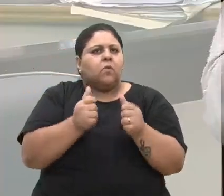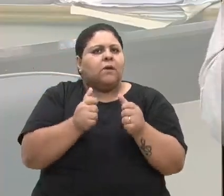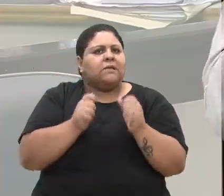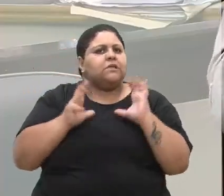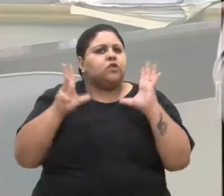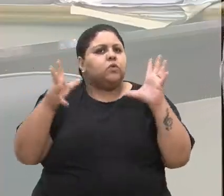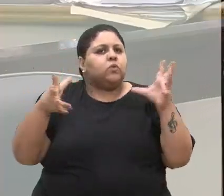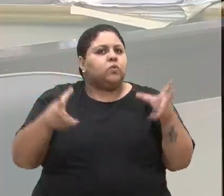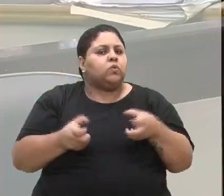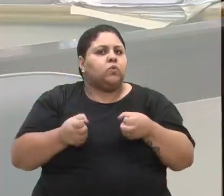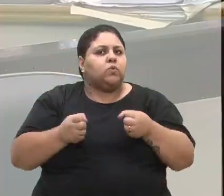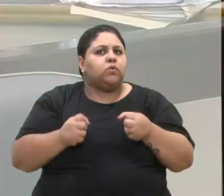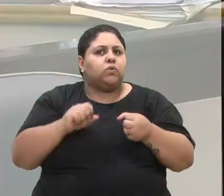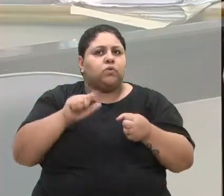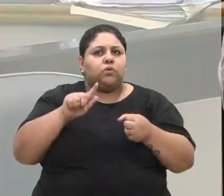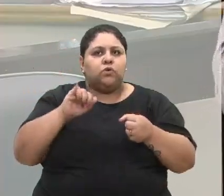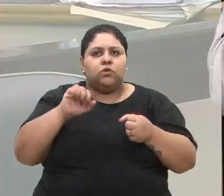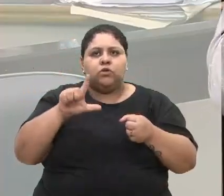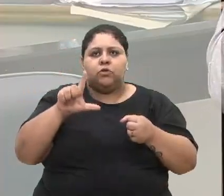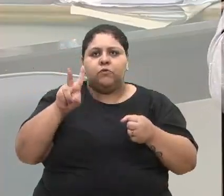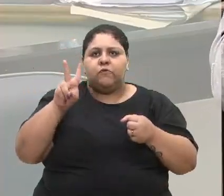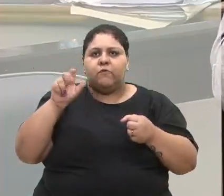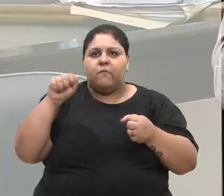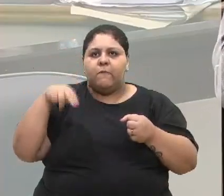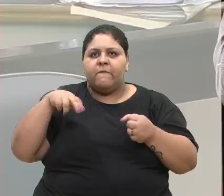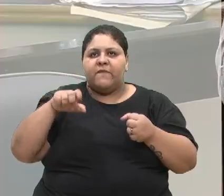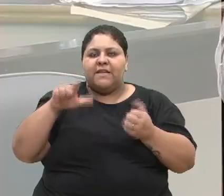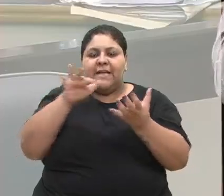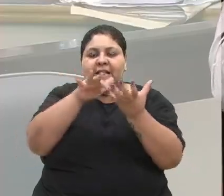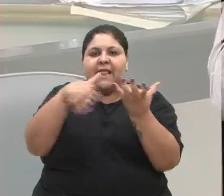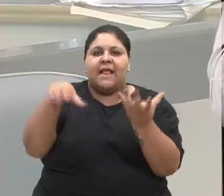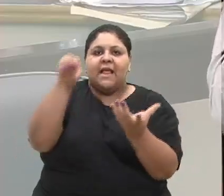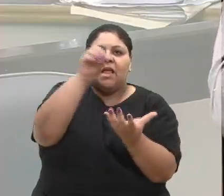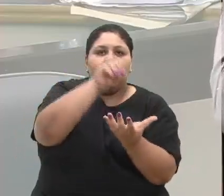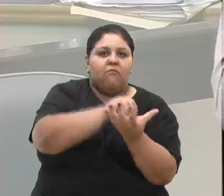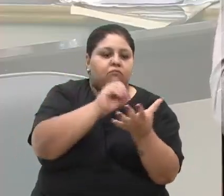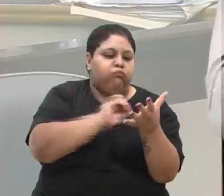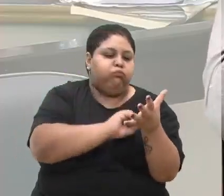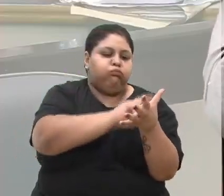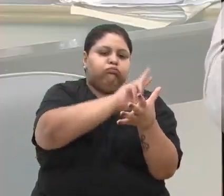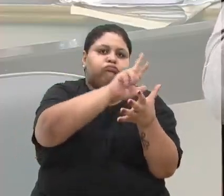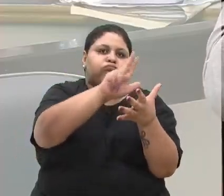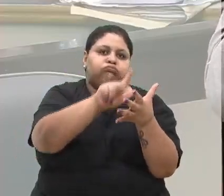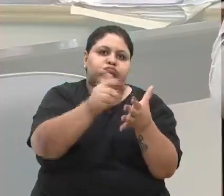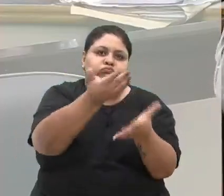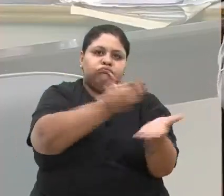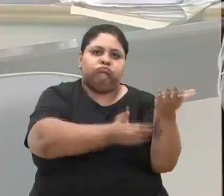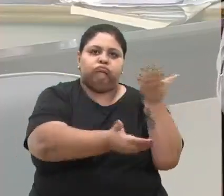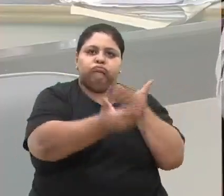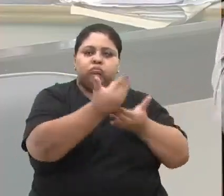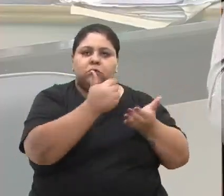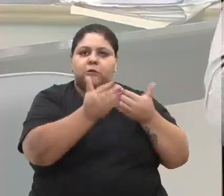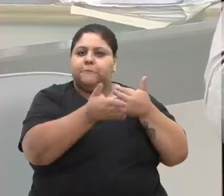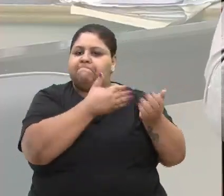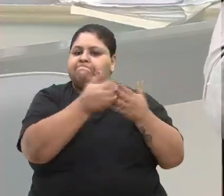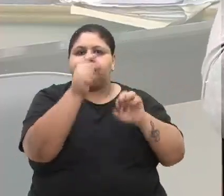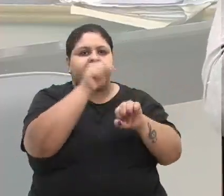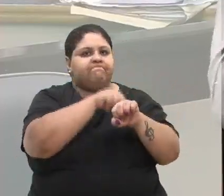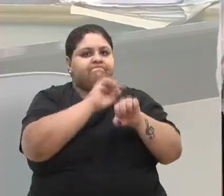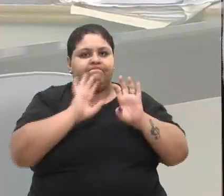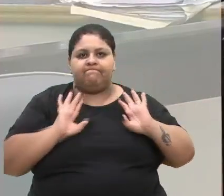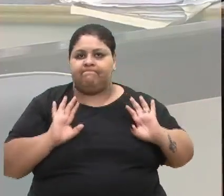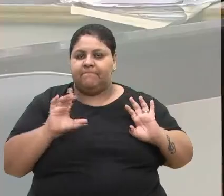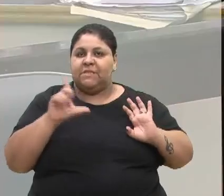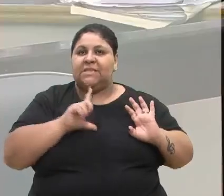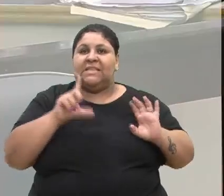unanimidade, o senhor Giovanni Lima, da Codeca, que por várias vezes nos atende, independente de horário. Tem situações